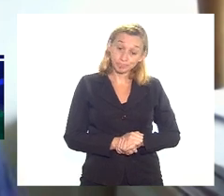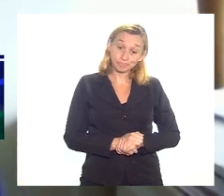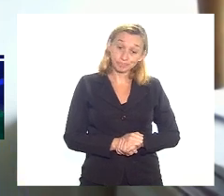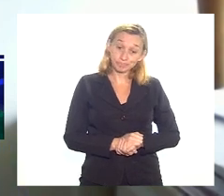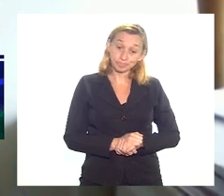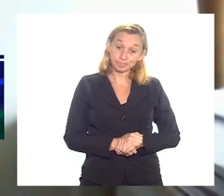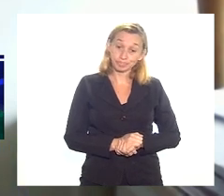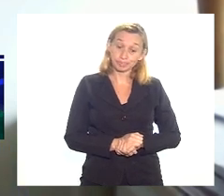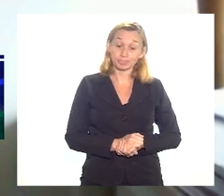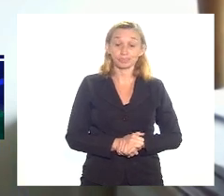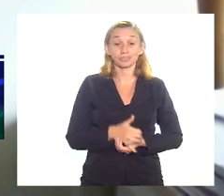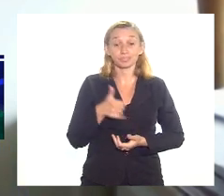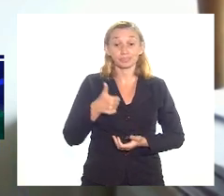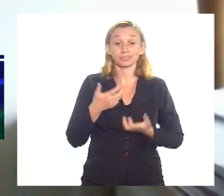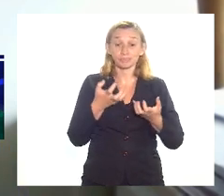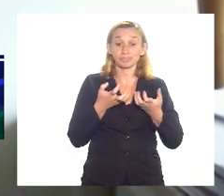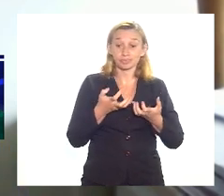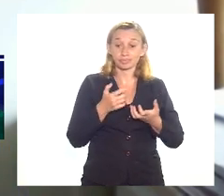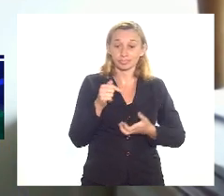Primeiramente, queria aqui